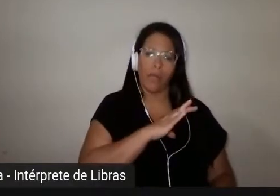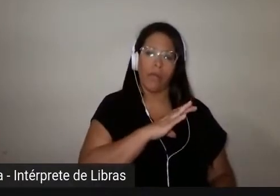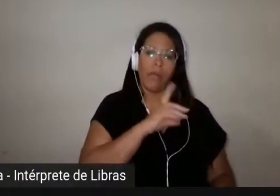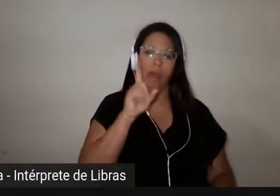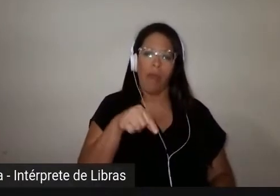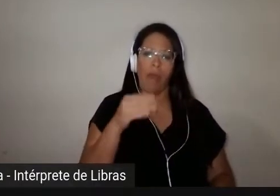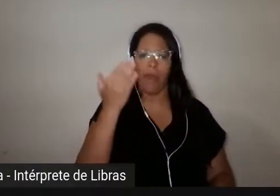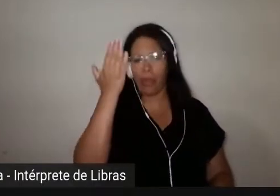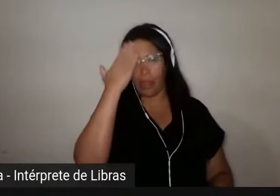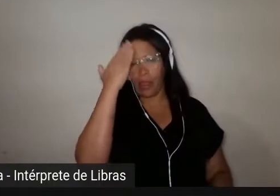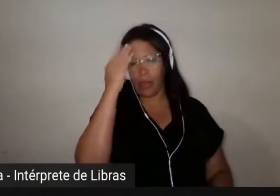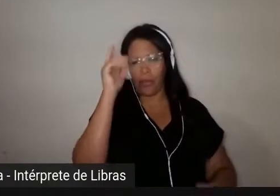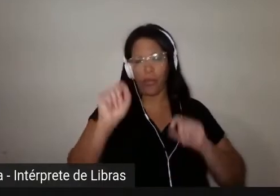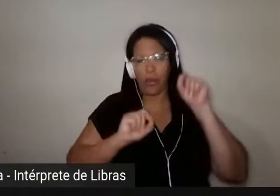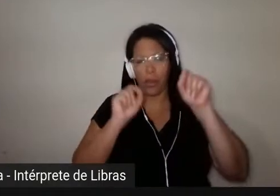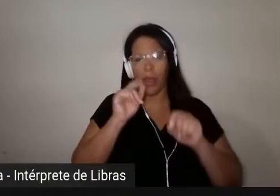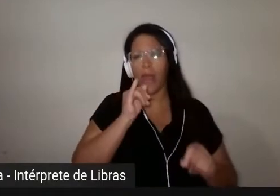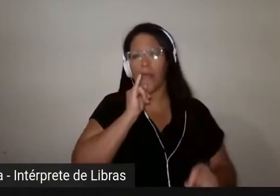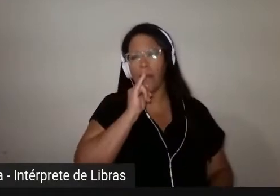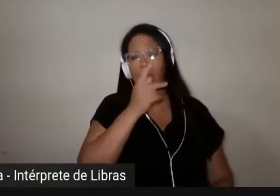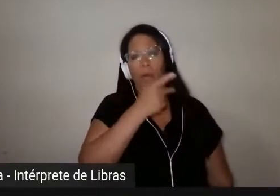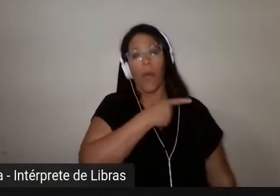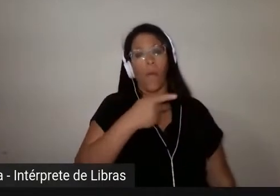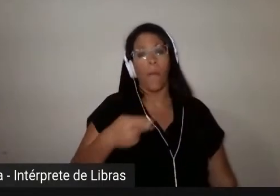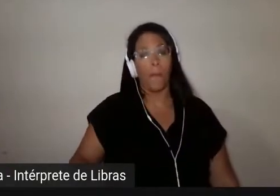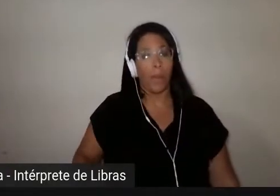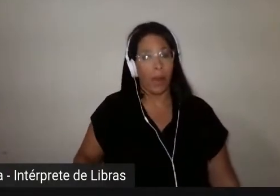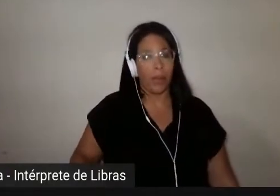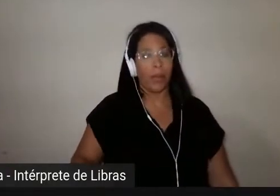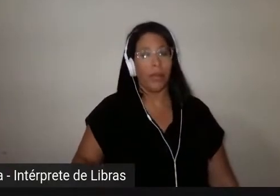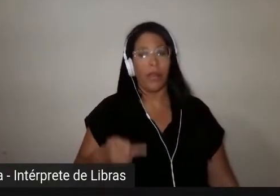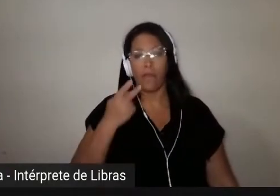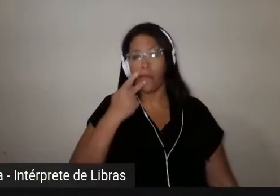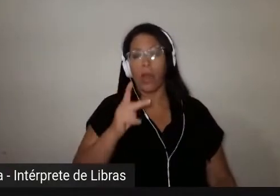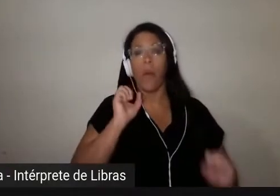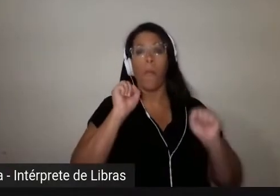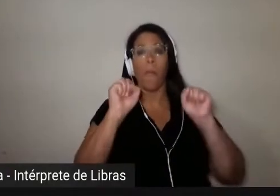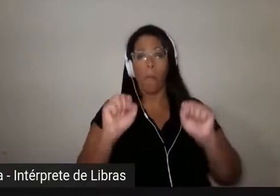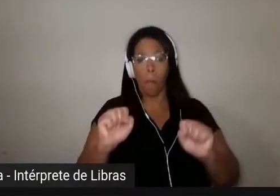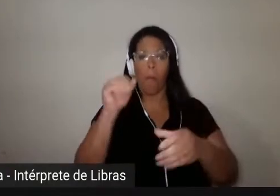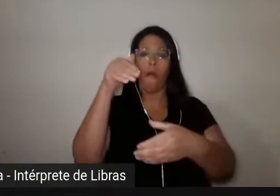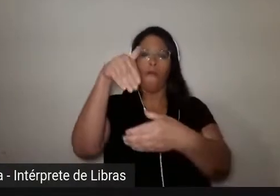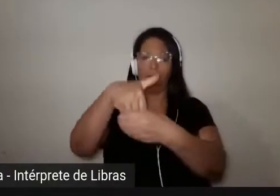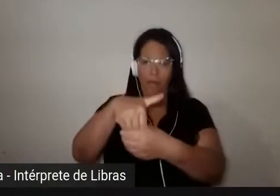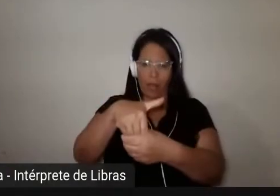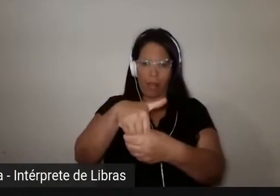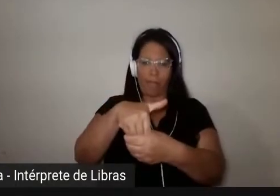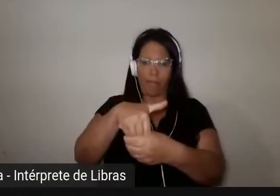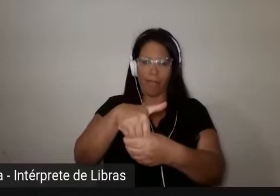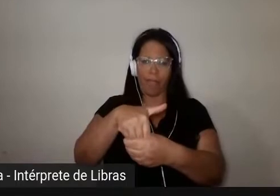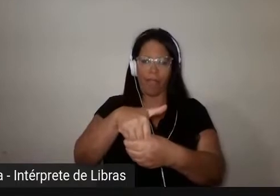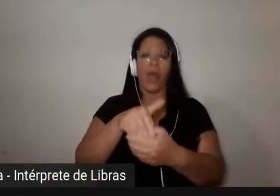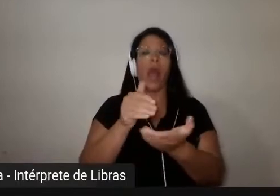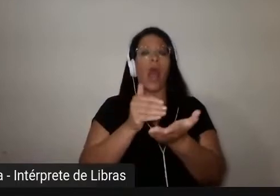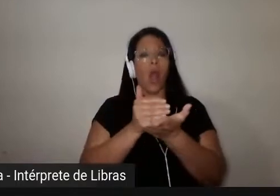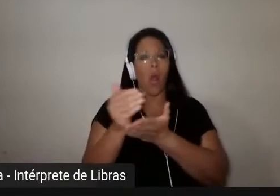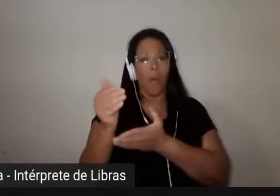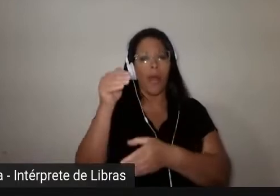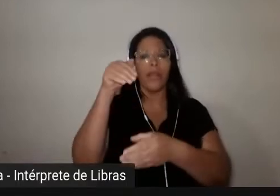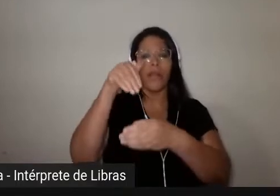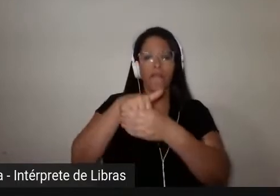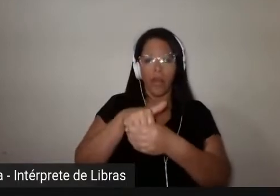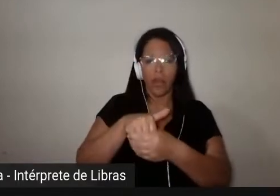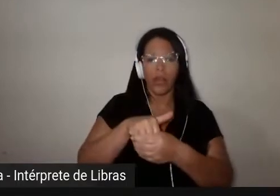naquela fala em que o presidente, né, fala, passa-se a votação. Passou, passa-se a votação, e aí